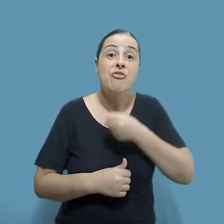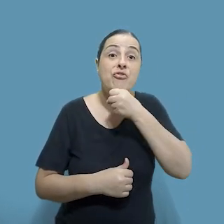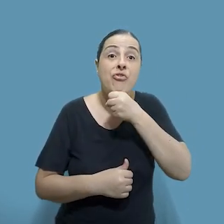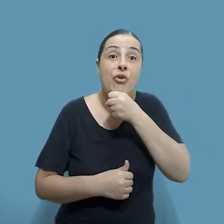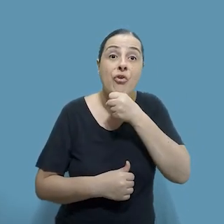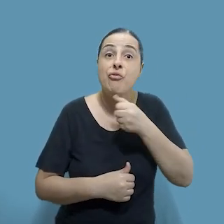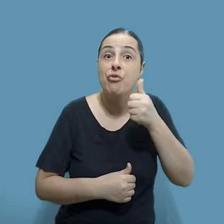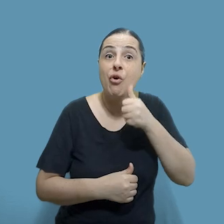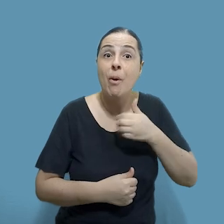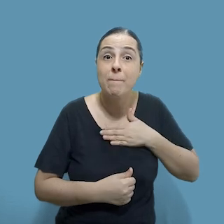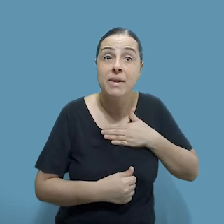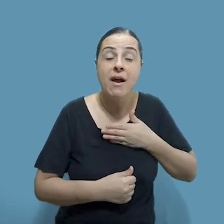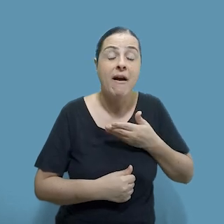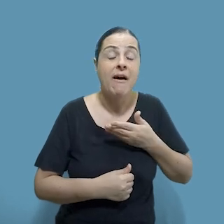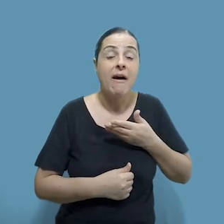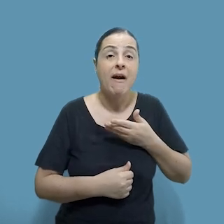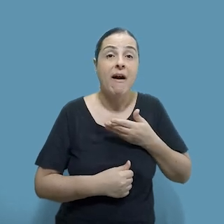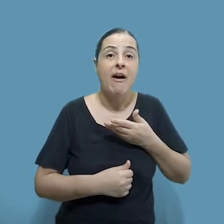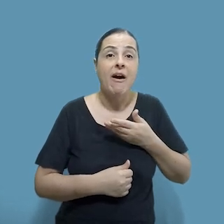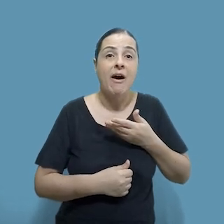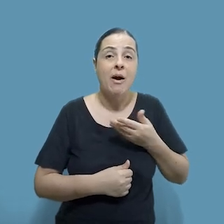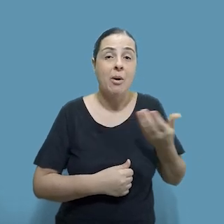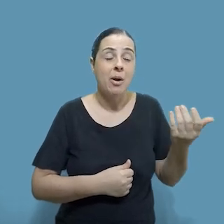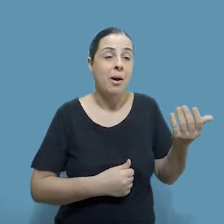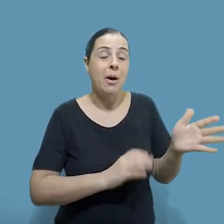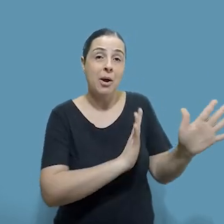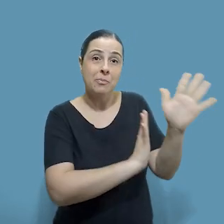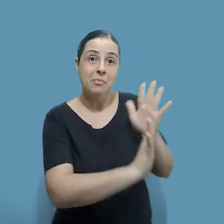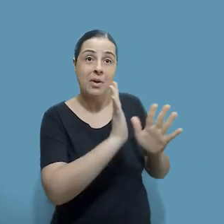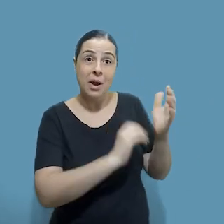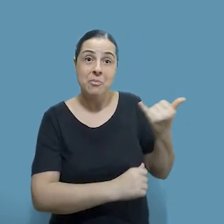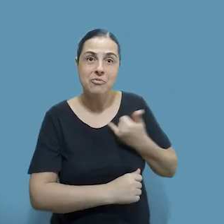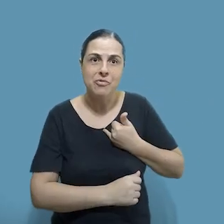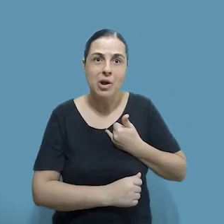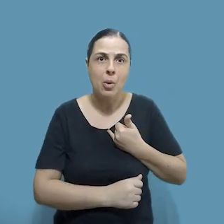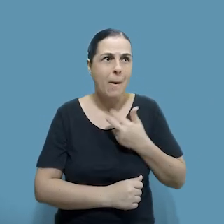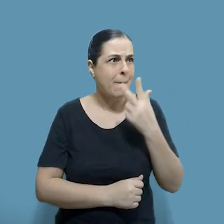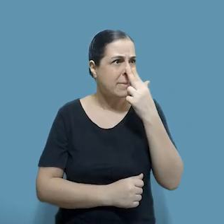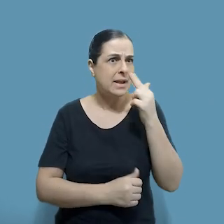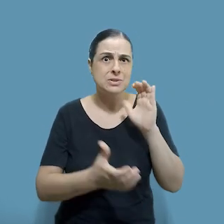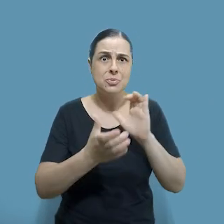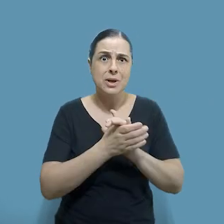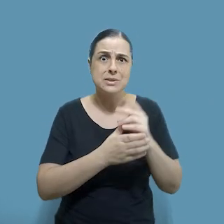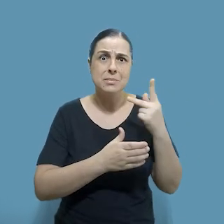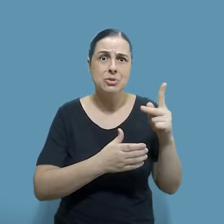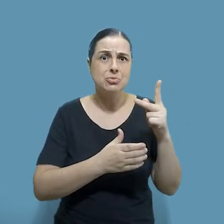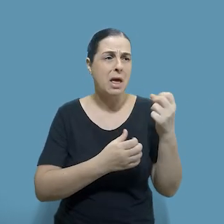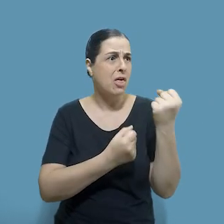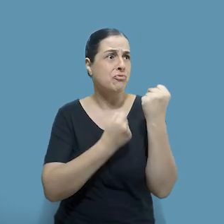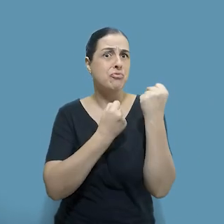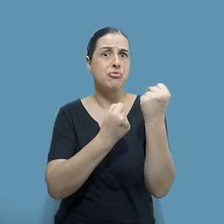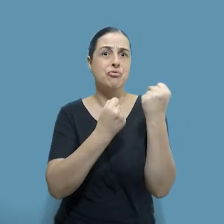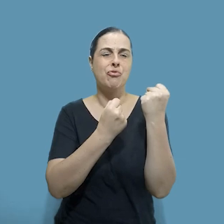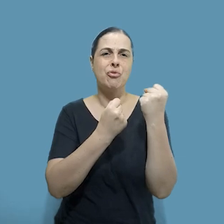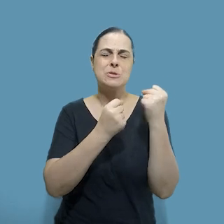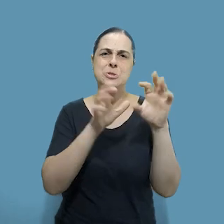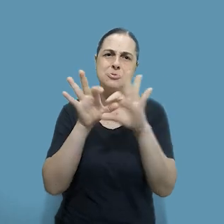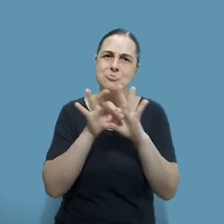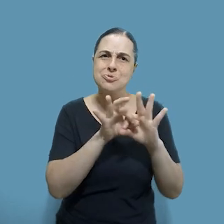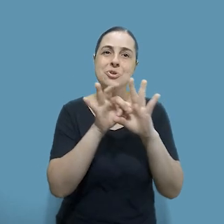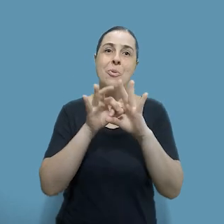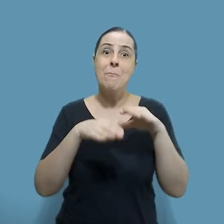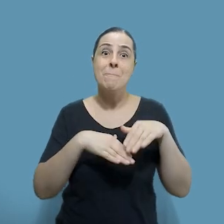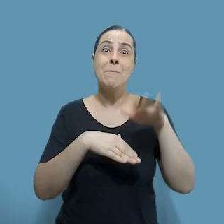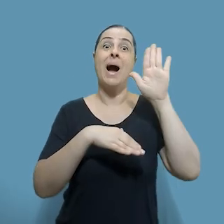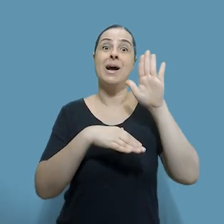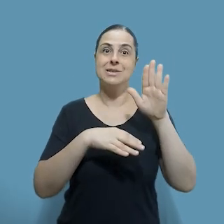também não era, ainda hoje, nem sempre infelizmente, uma realidade. Esse foi um caminho, o outro caminho,